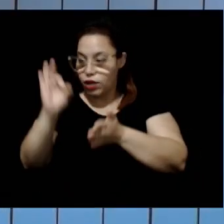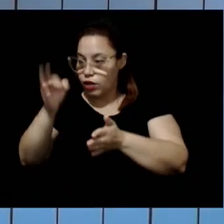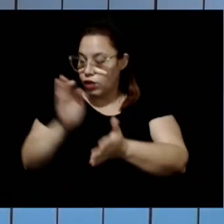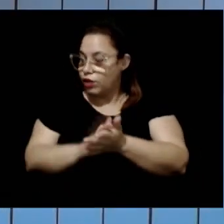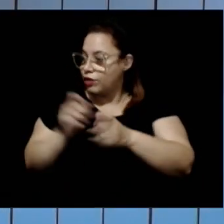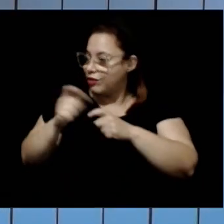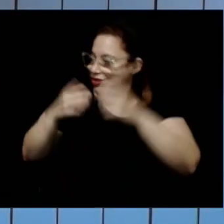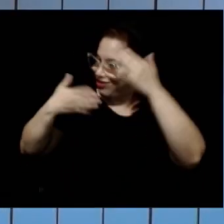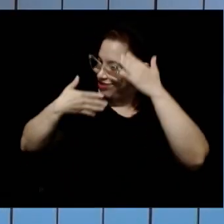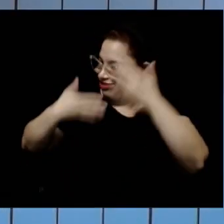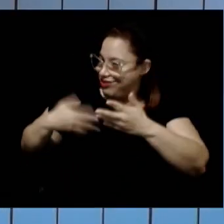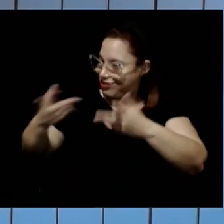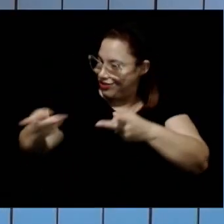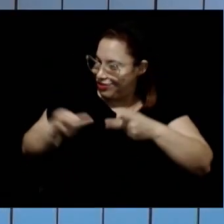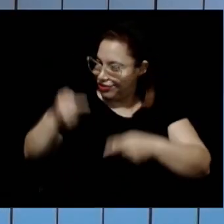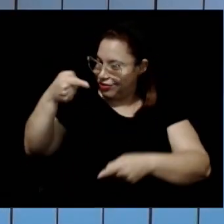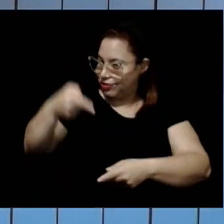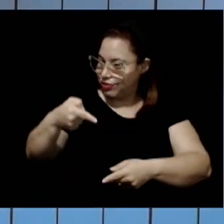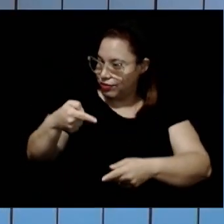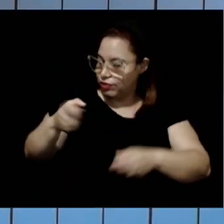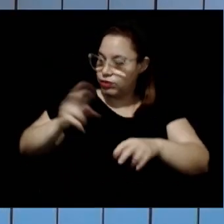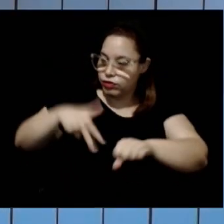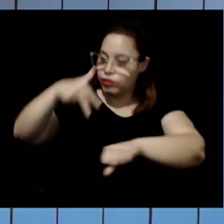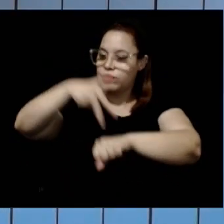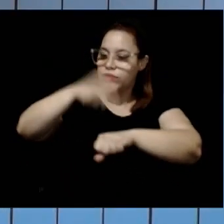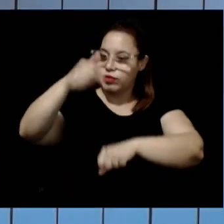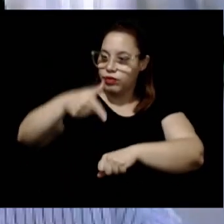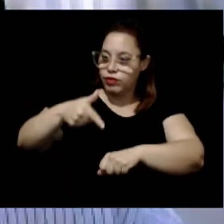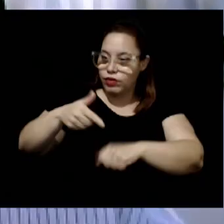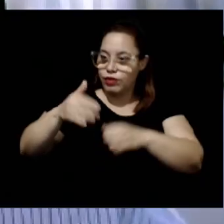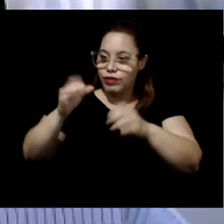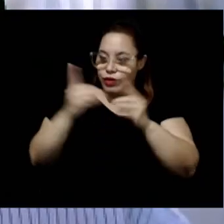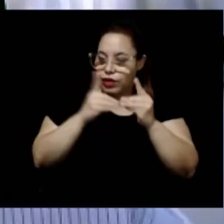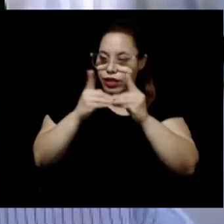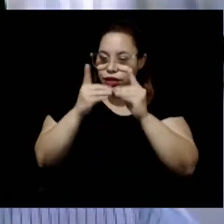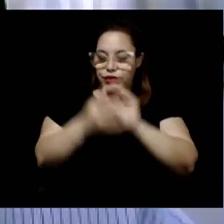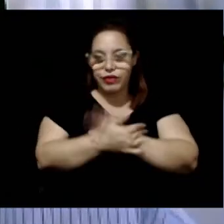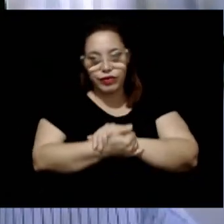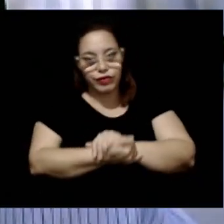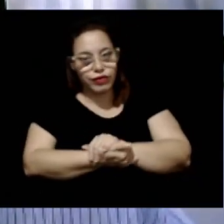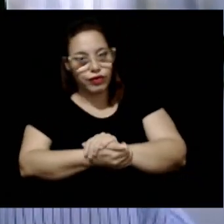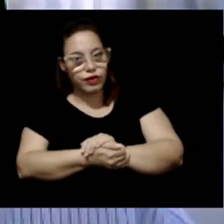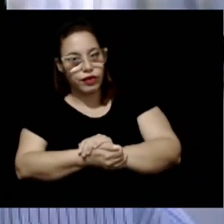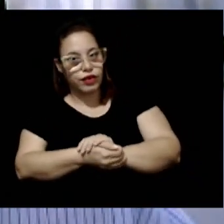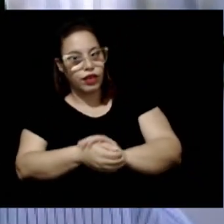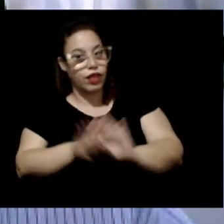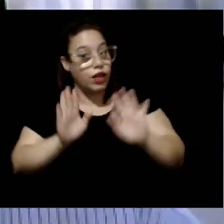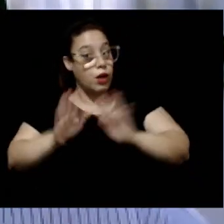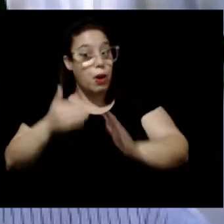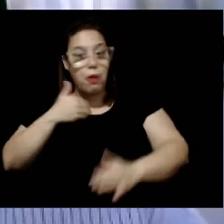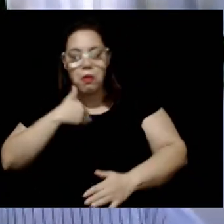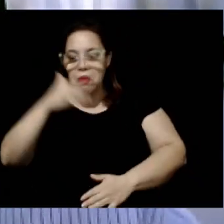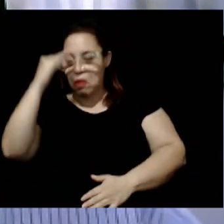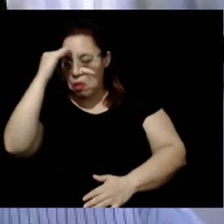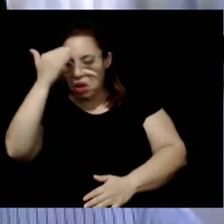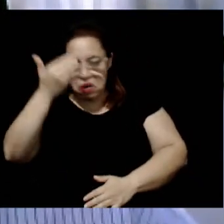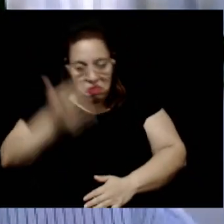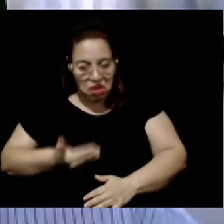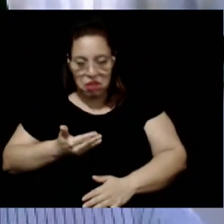pela sua participação, sua disposição aqui em nos atender. Não, para mim foi uma grande honra e obrigado